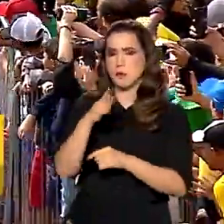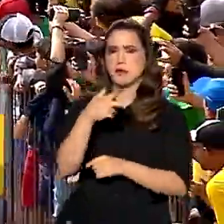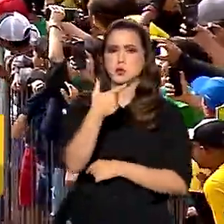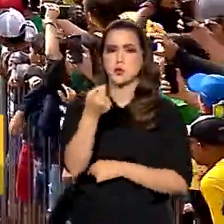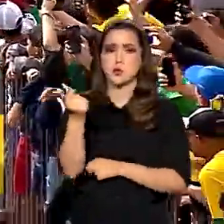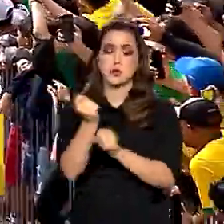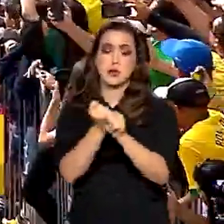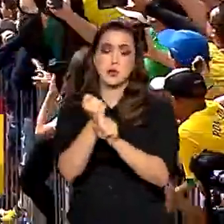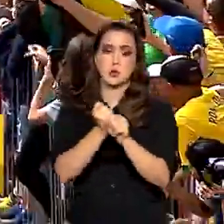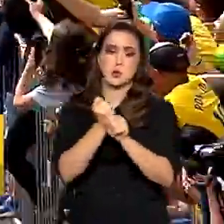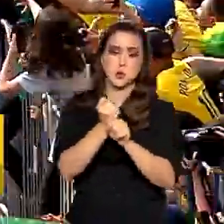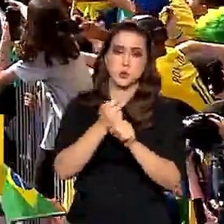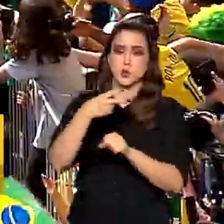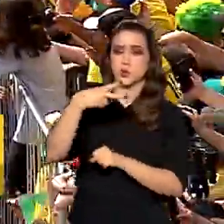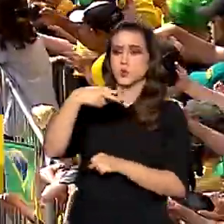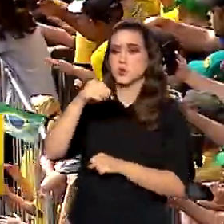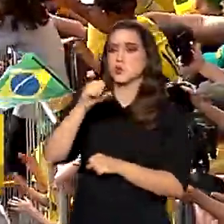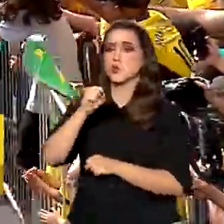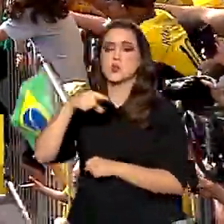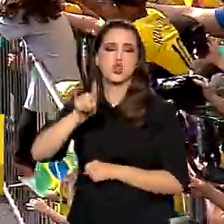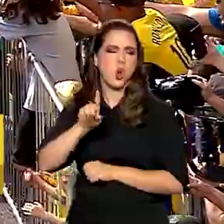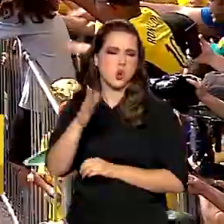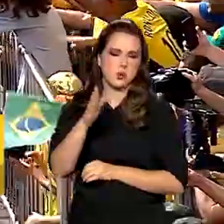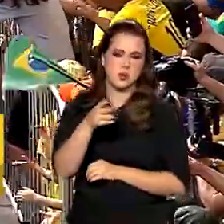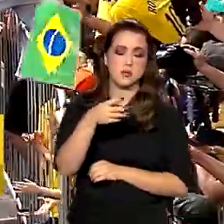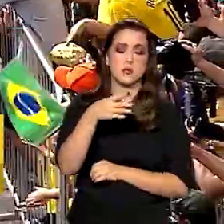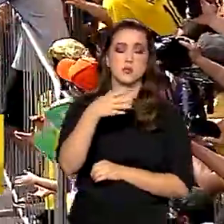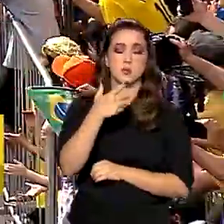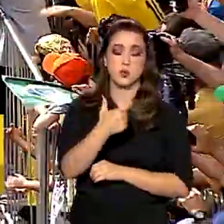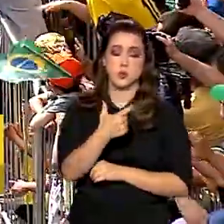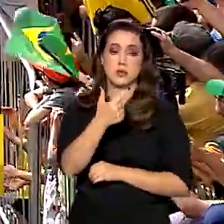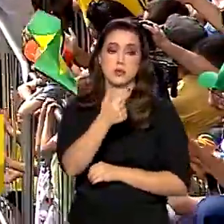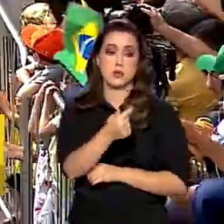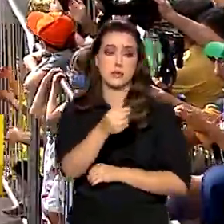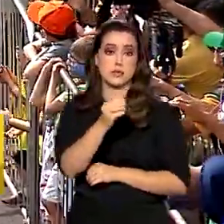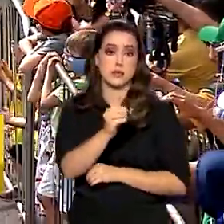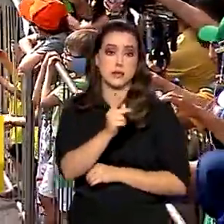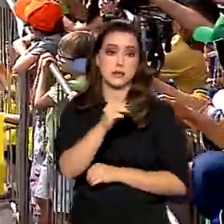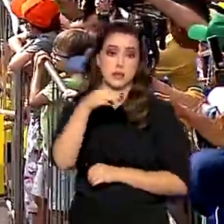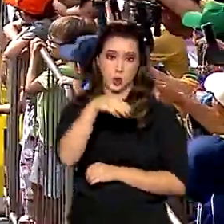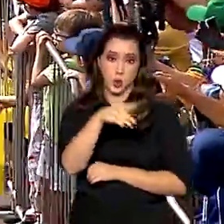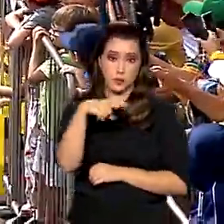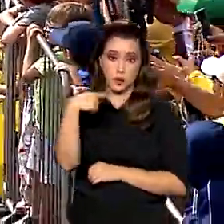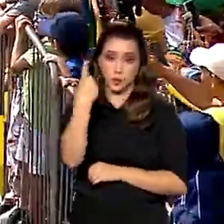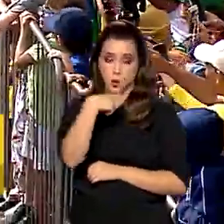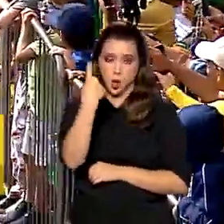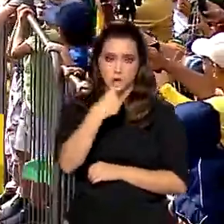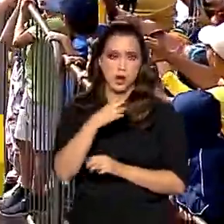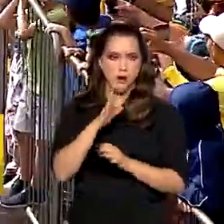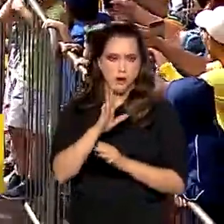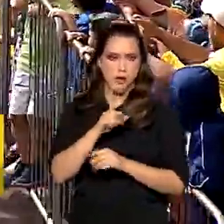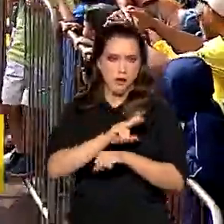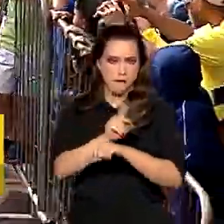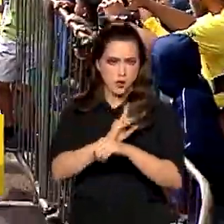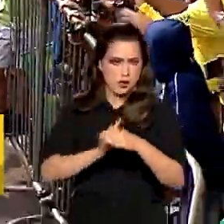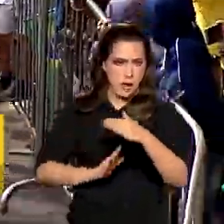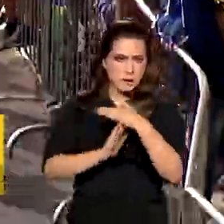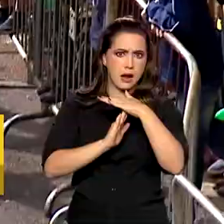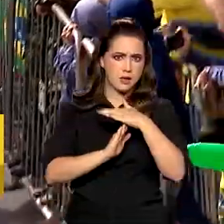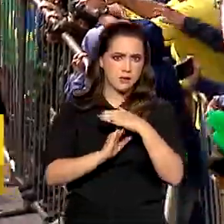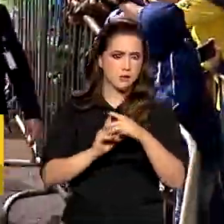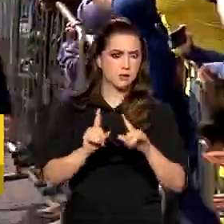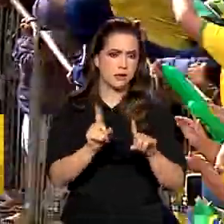que vai dar em torno de 370 km por hora. E é a velocidade máxima ou não? Não é a velocidade máxima, é a